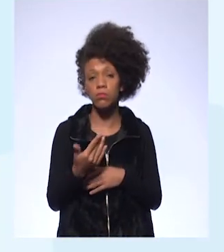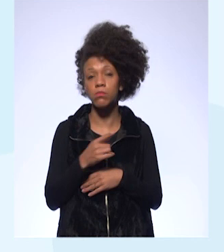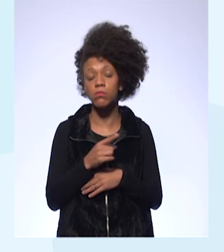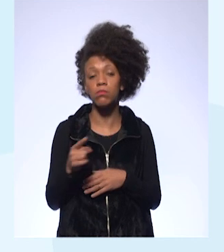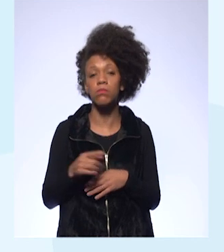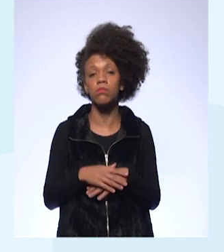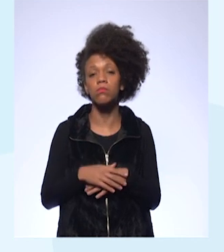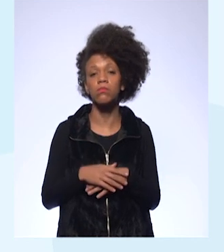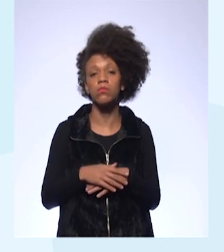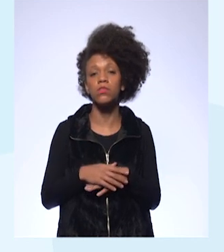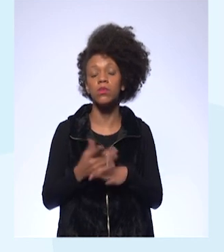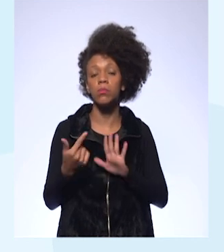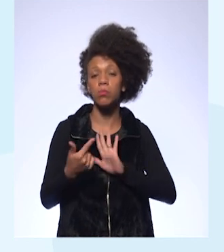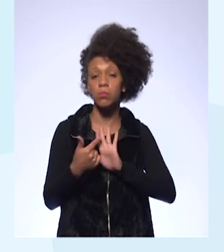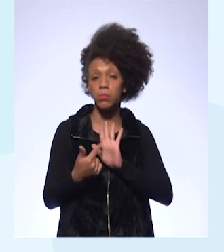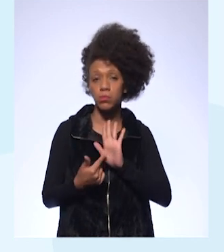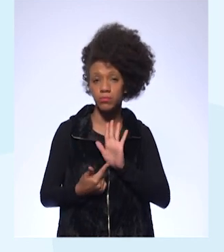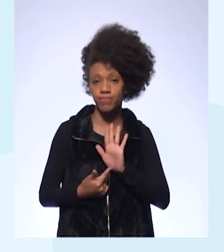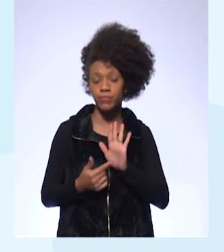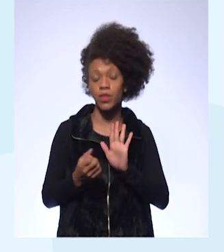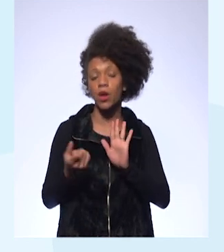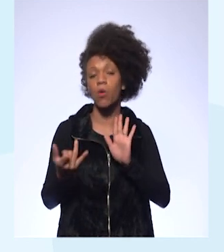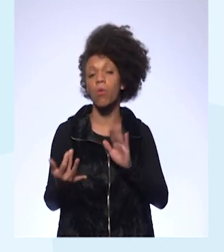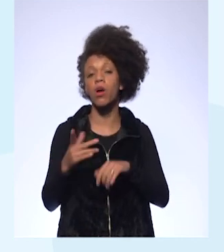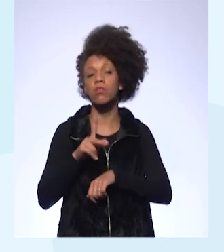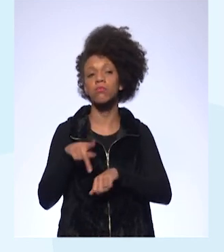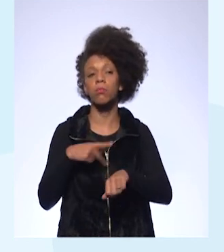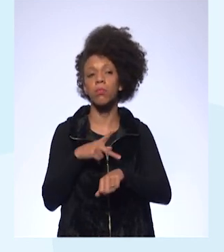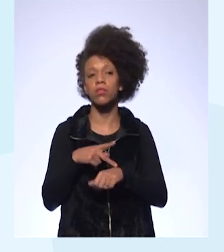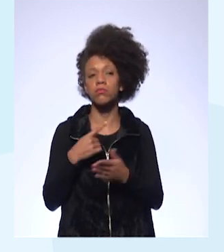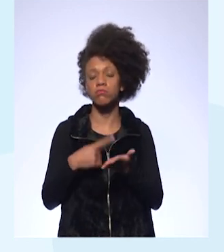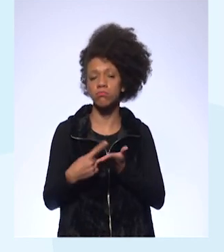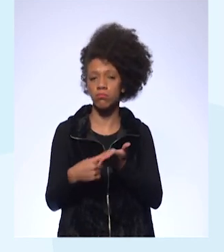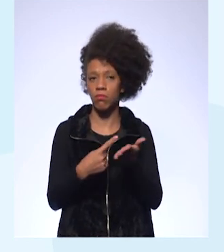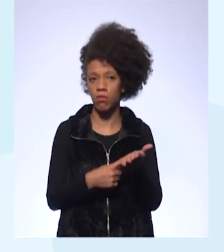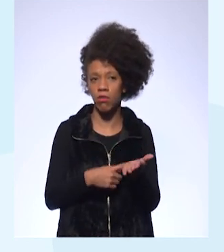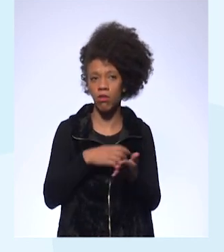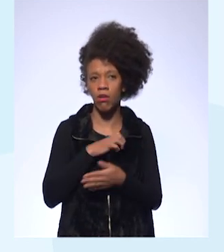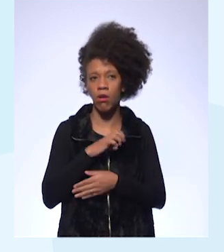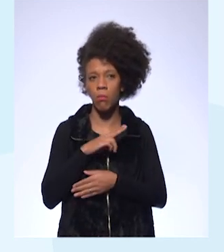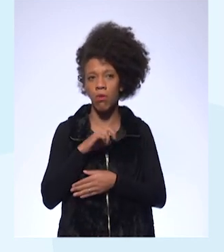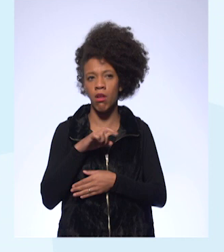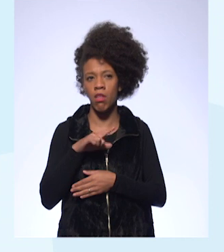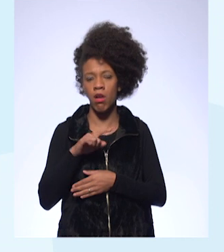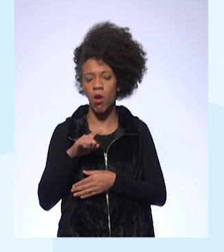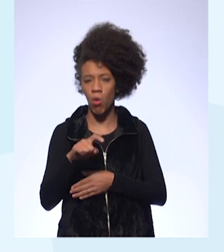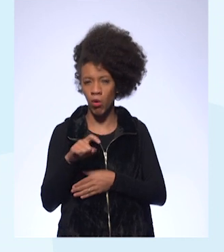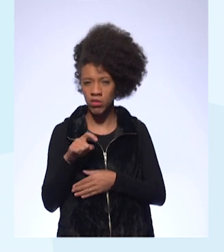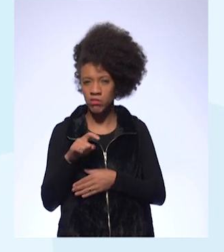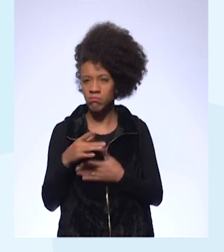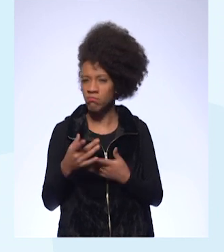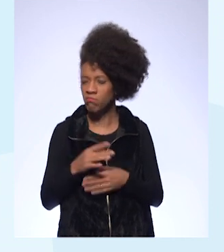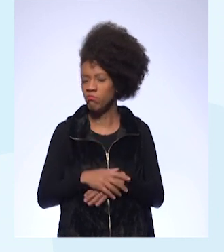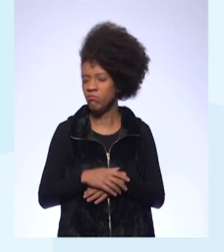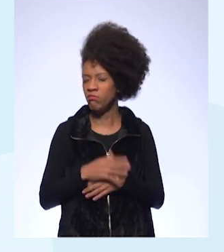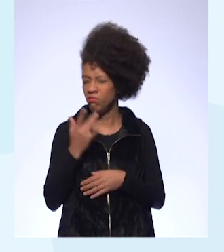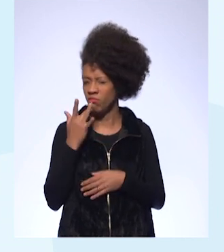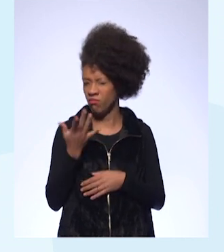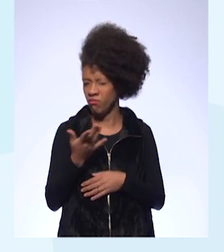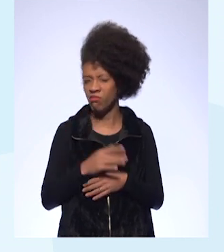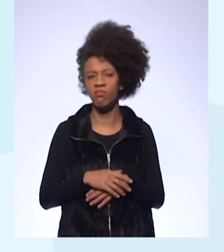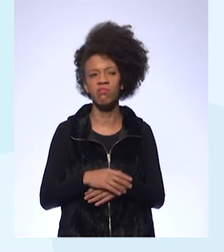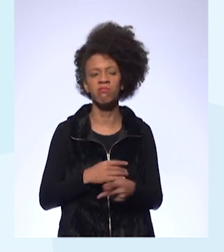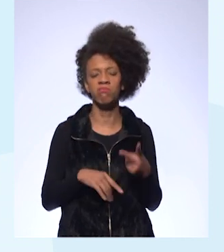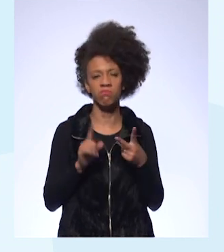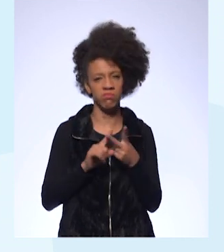vocês pontuarem quais países assinaram o Tratado de Criação do Benelux. Essa aí é fácil, hein, gente? E